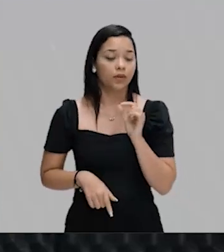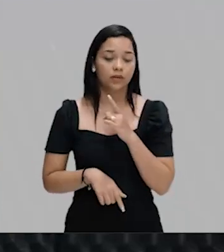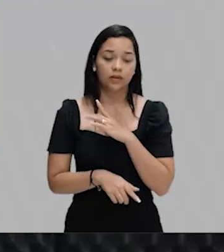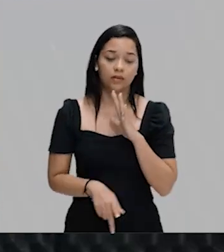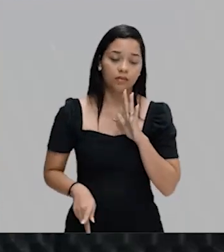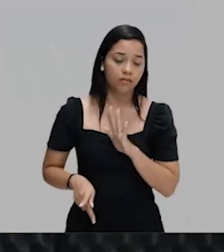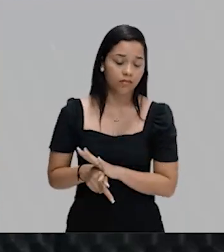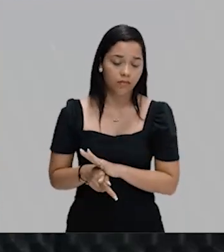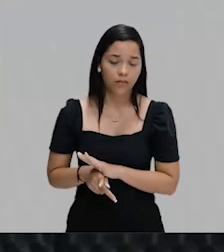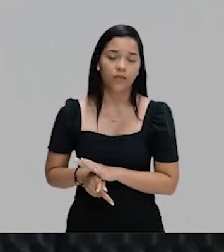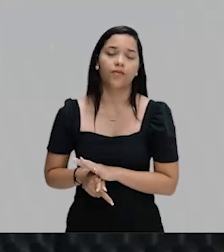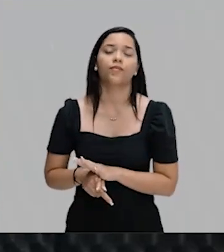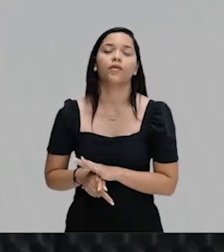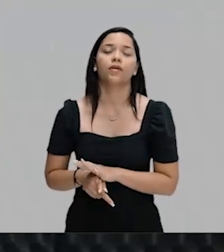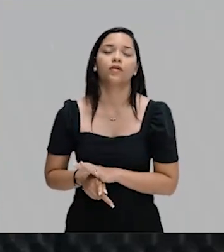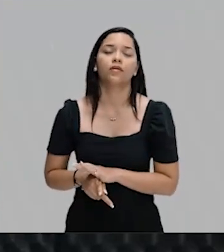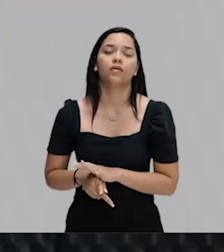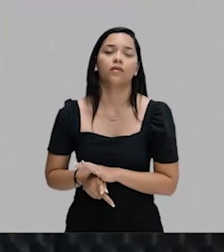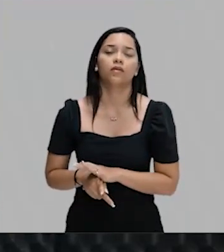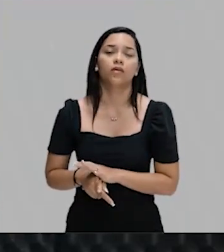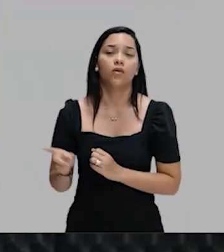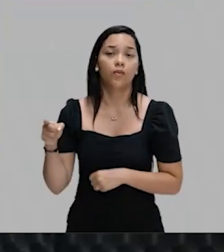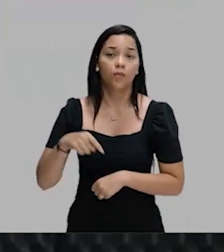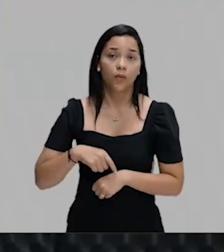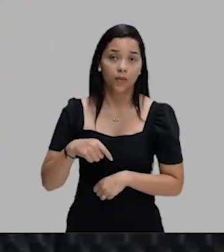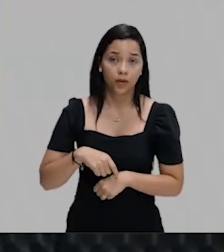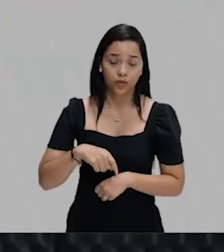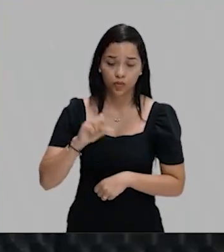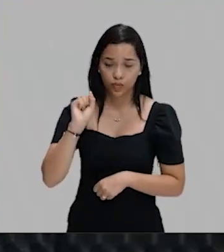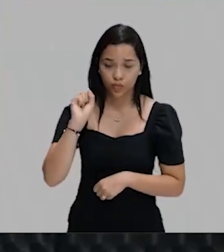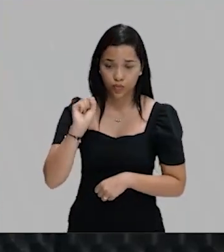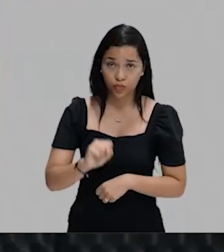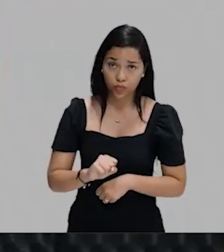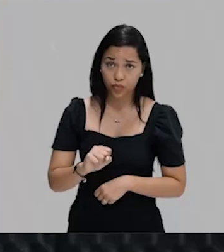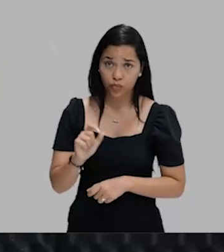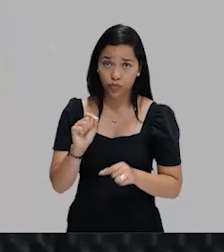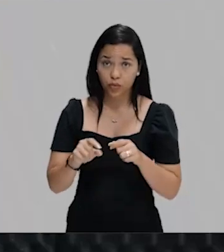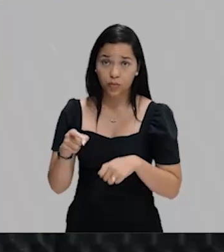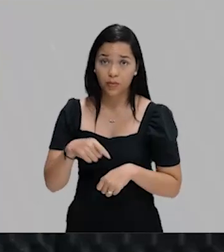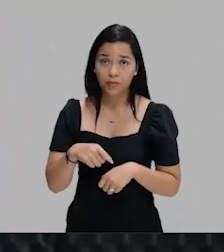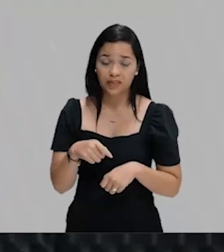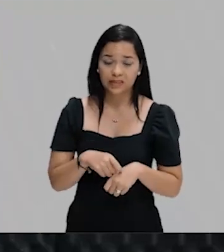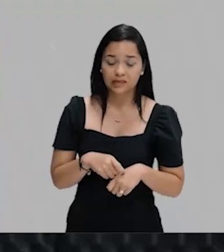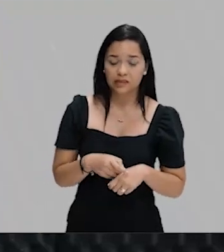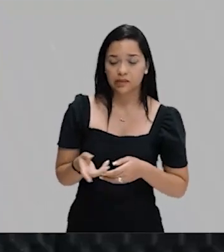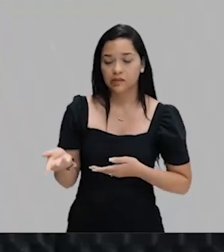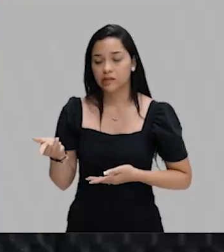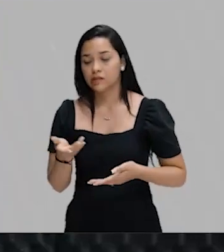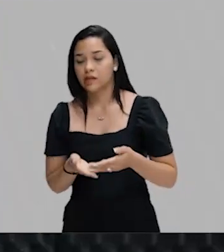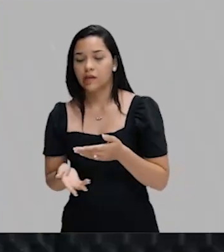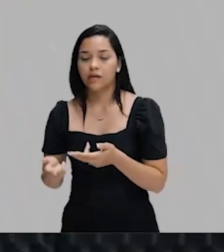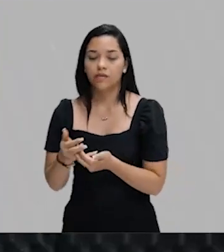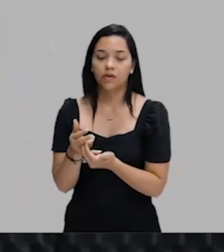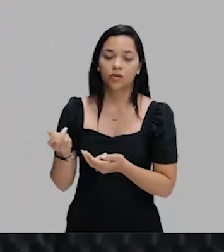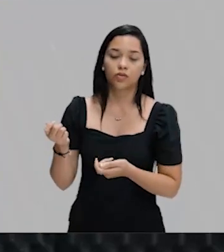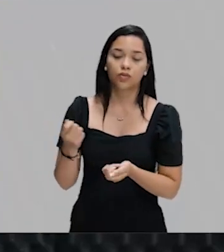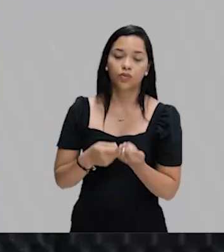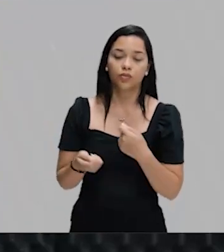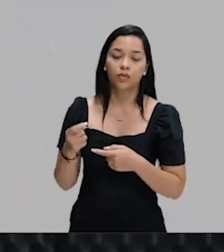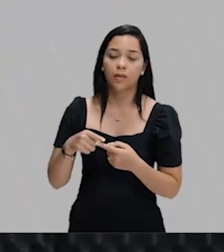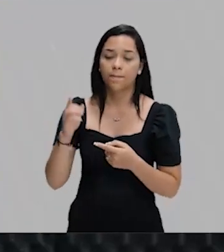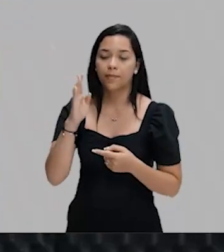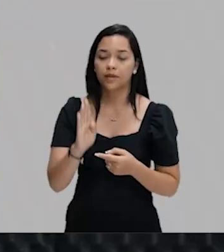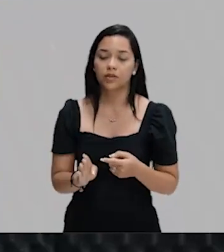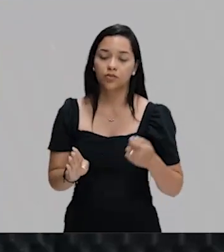Sobre a atual momento do Mercosul é um momento de conflito entre as principais economias, que são quem? Brasil